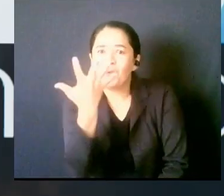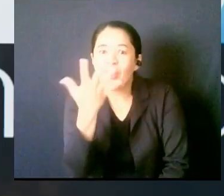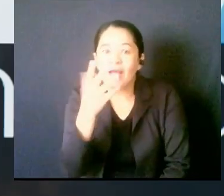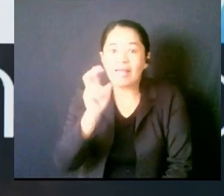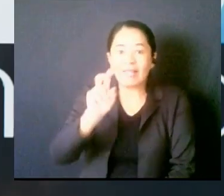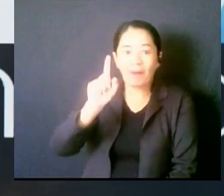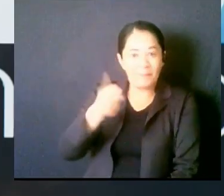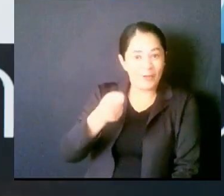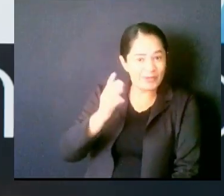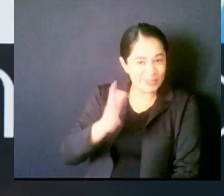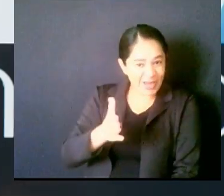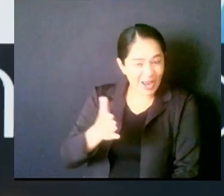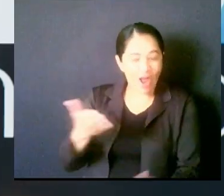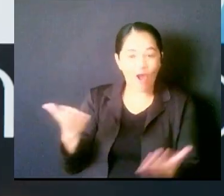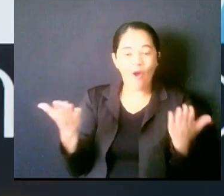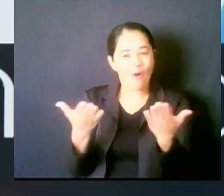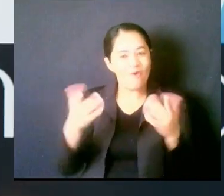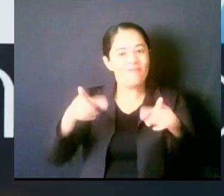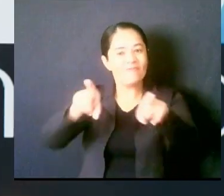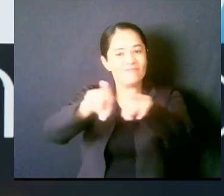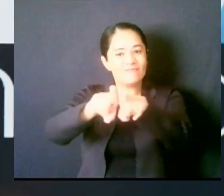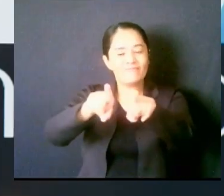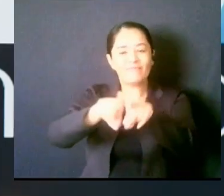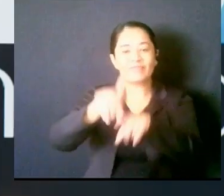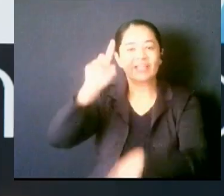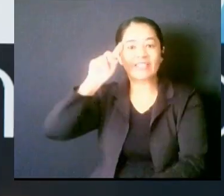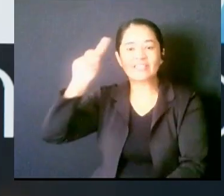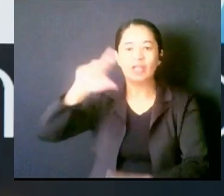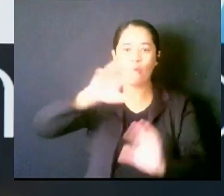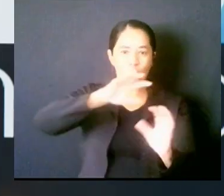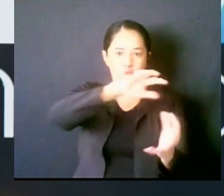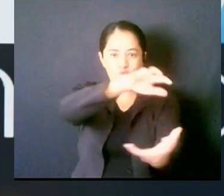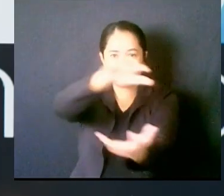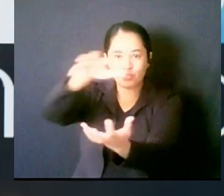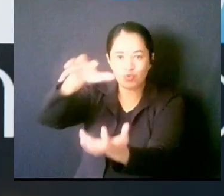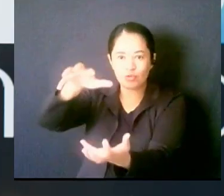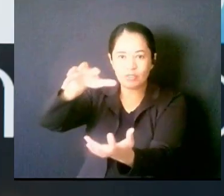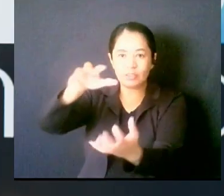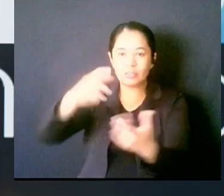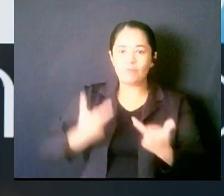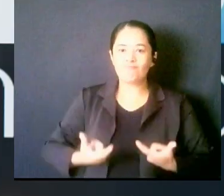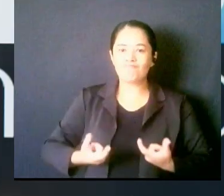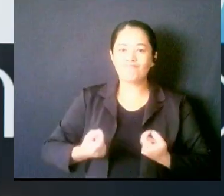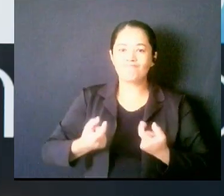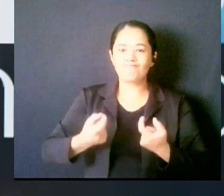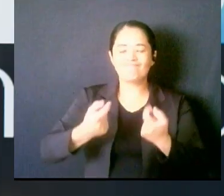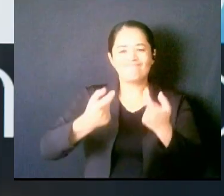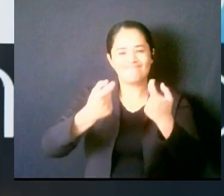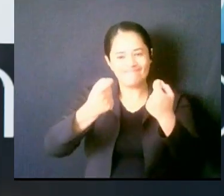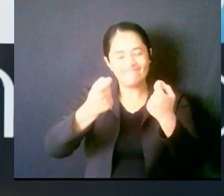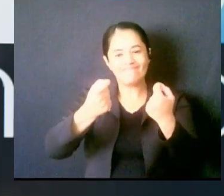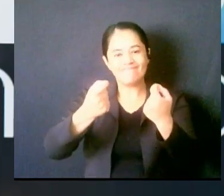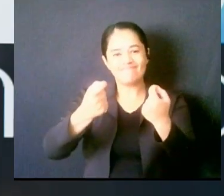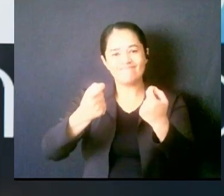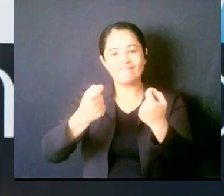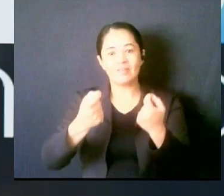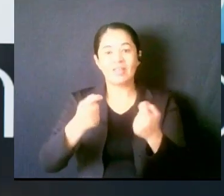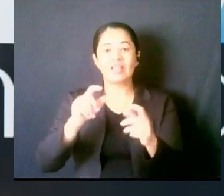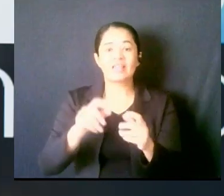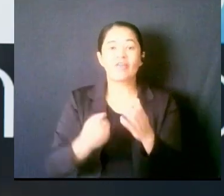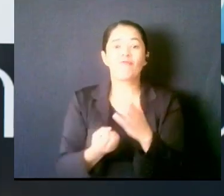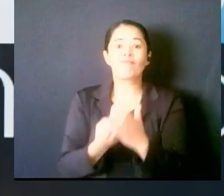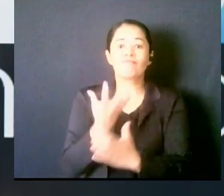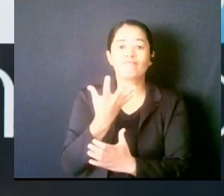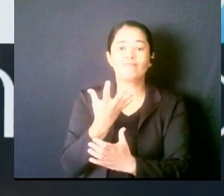Facebook e hoje também é o Dia Mundial do Câncer. No Dia Mundial do Câncer, ele foi instituído